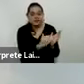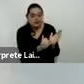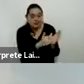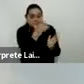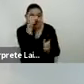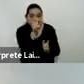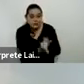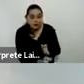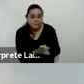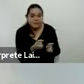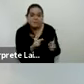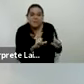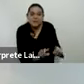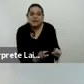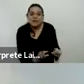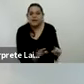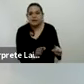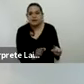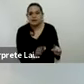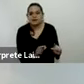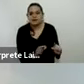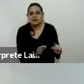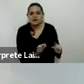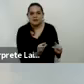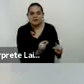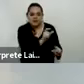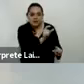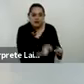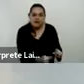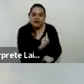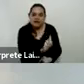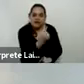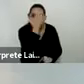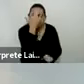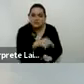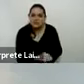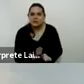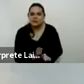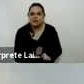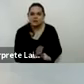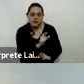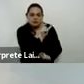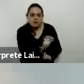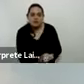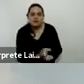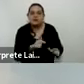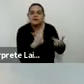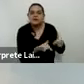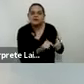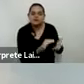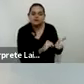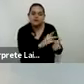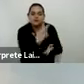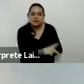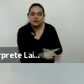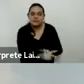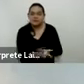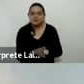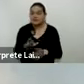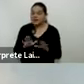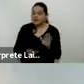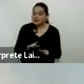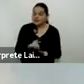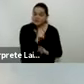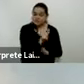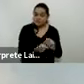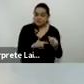mais necessita. E hoje está cada vez mais vulnerável o trabalhador. Mesmo que ele não perceba, estamos perdendo